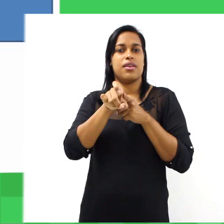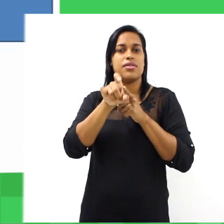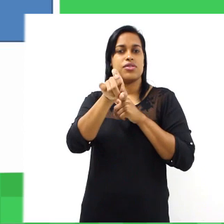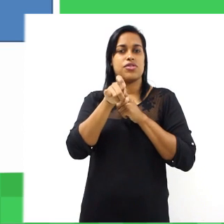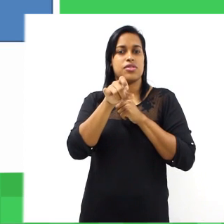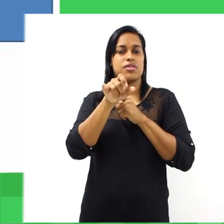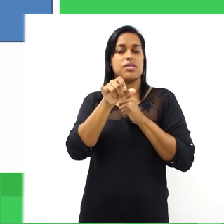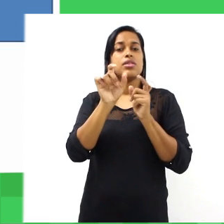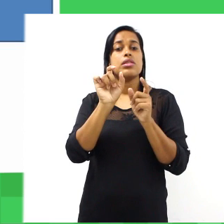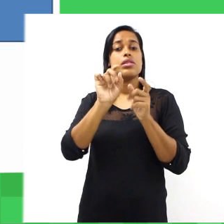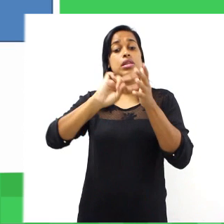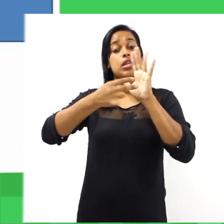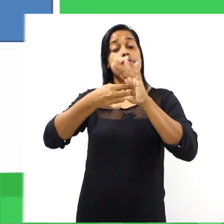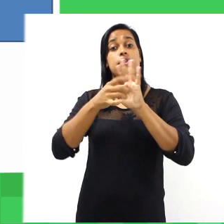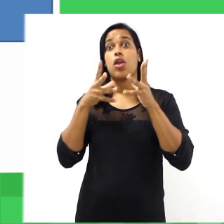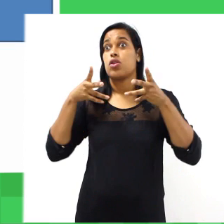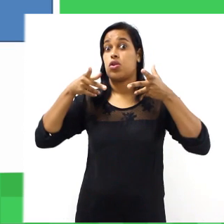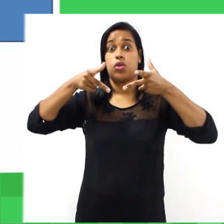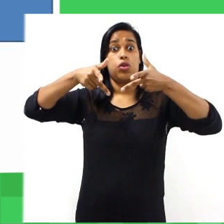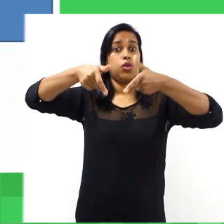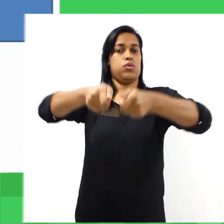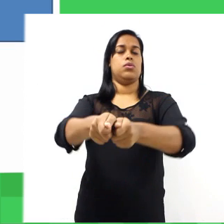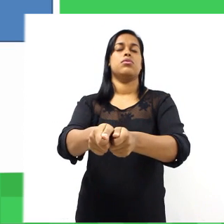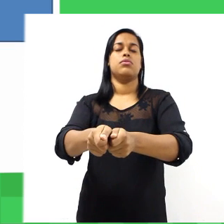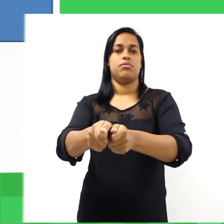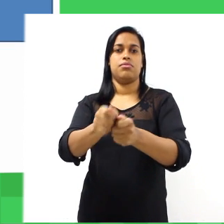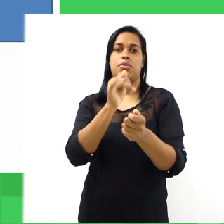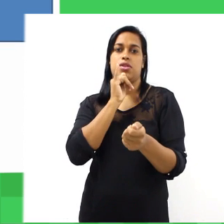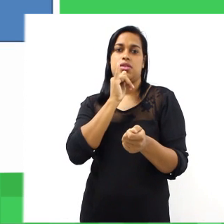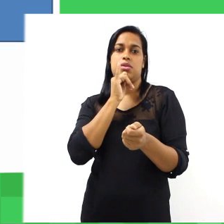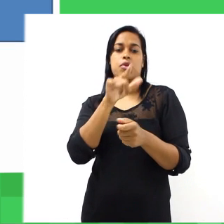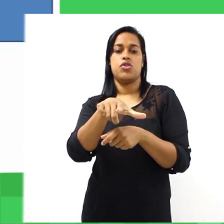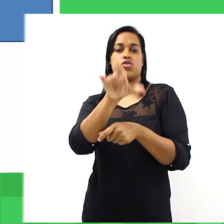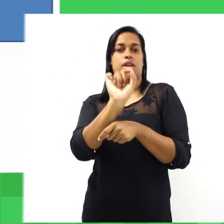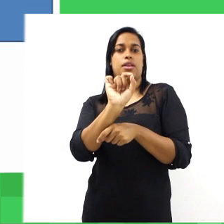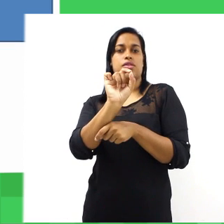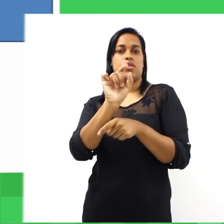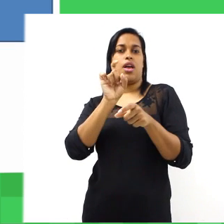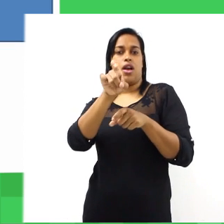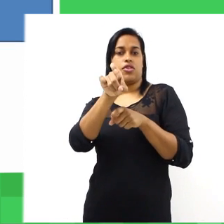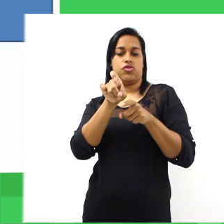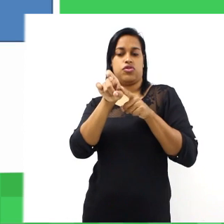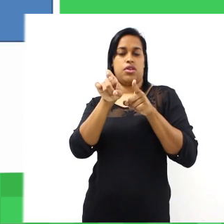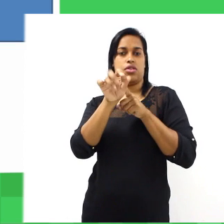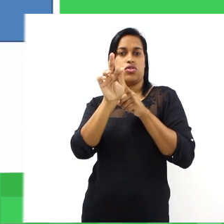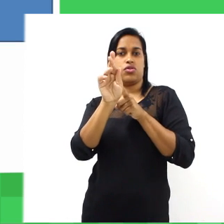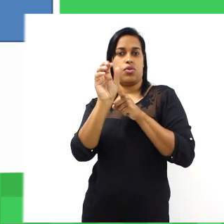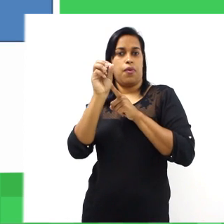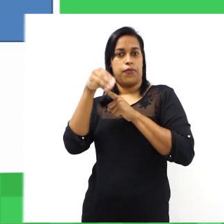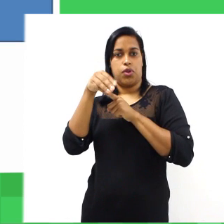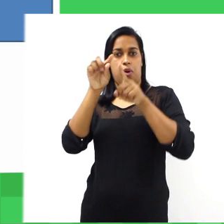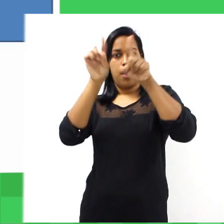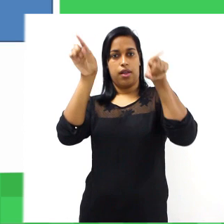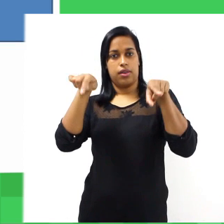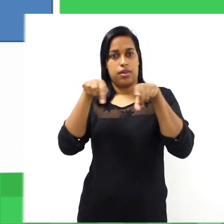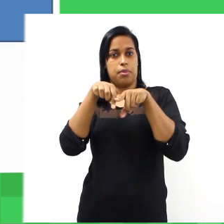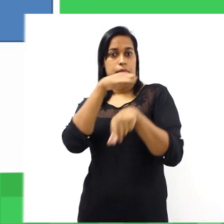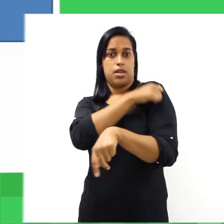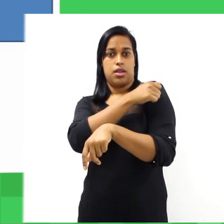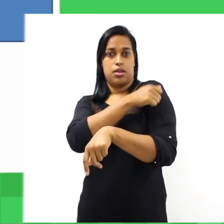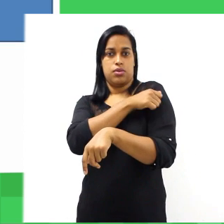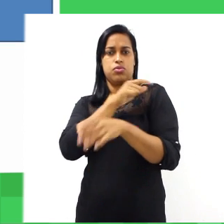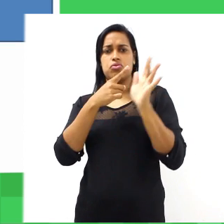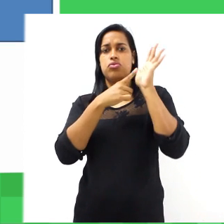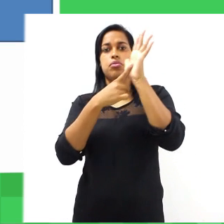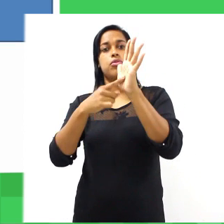simboliza tudo, tem uma ideia de tudo. Então, se eu colocar select, asterisco, from, a tabela que eu quero, no caso é alunos,